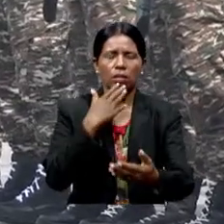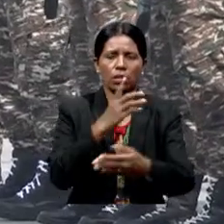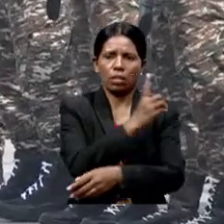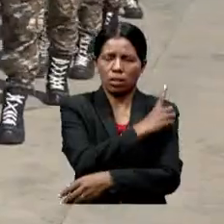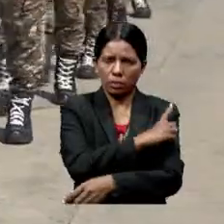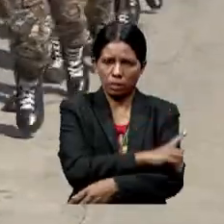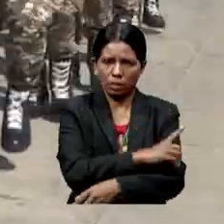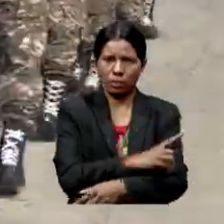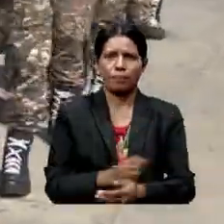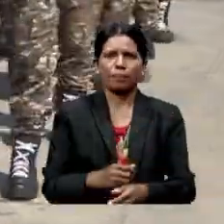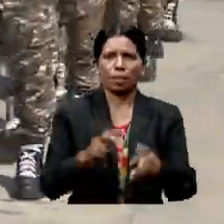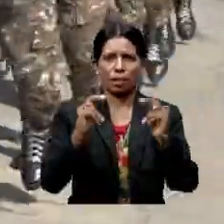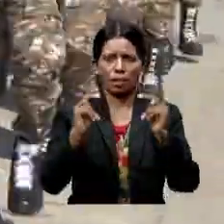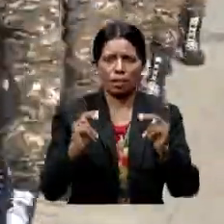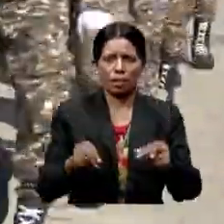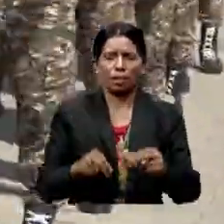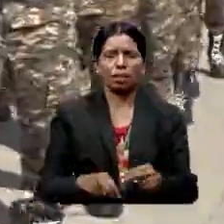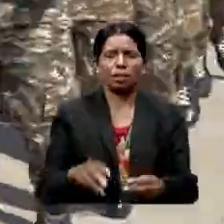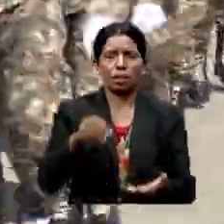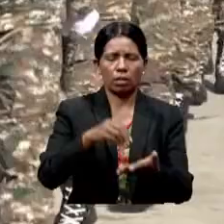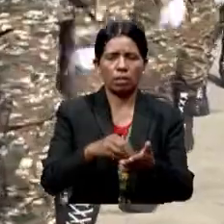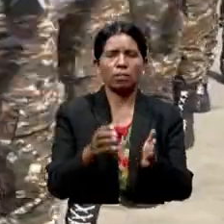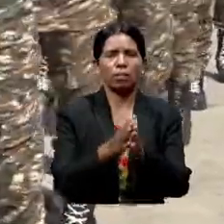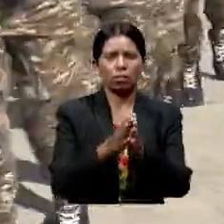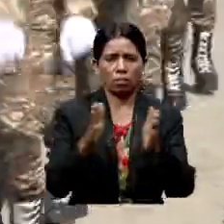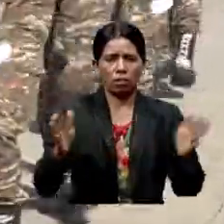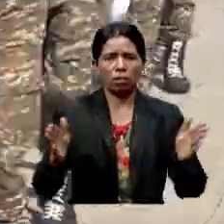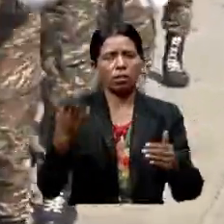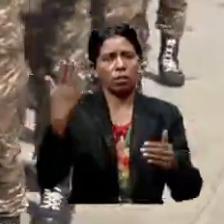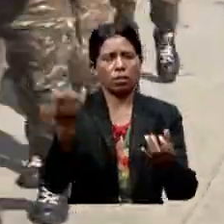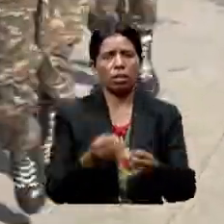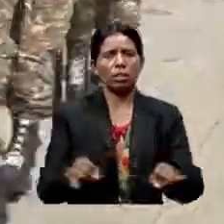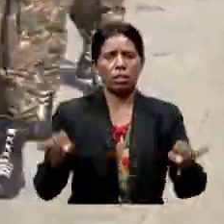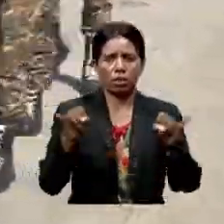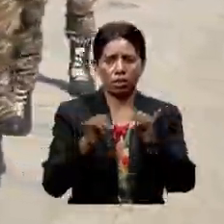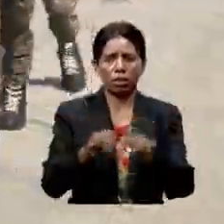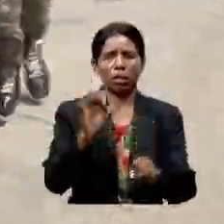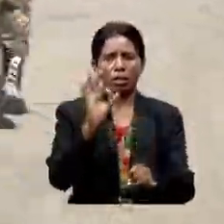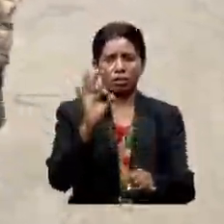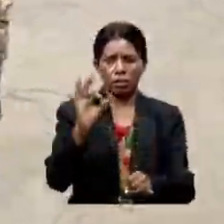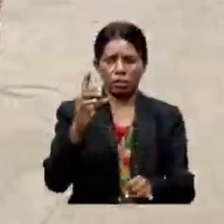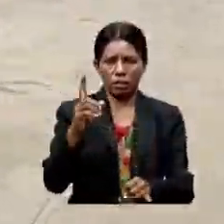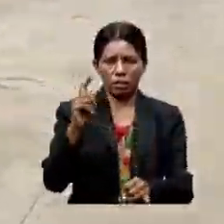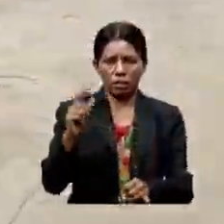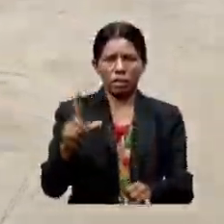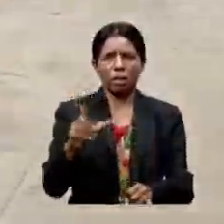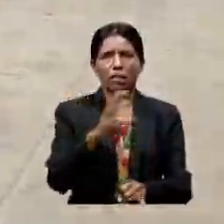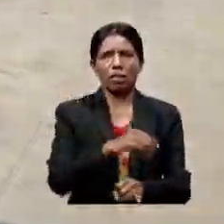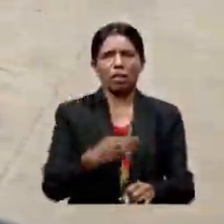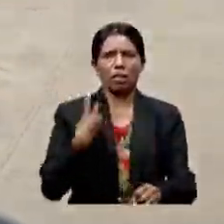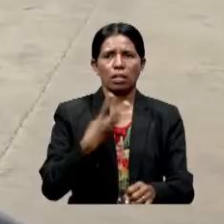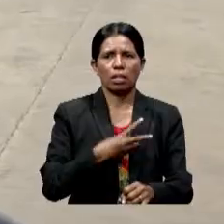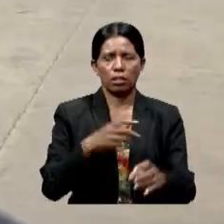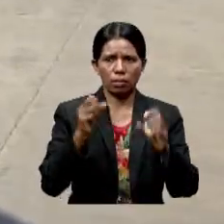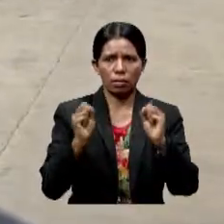ninia tem que investe makas ia instituição FFDTL atu nune